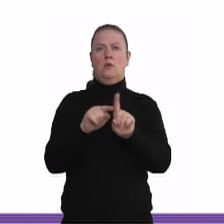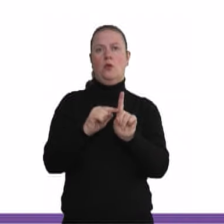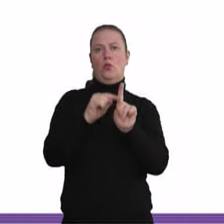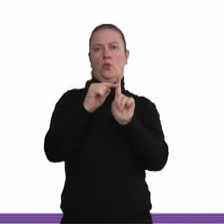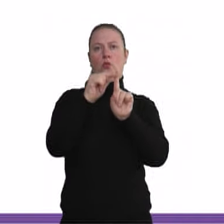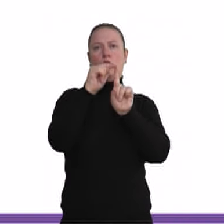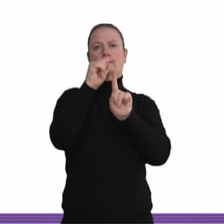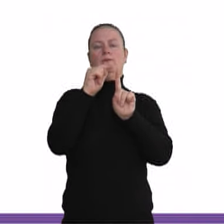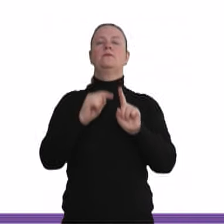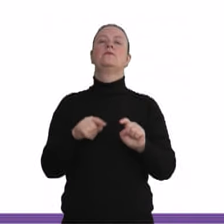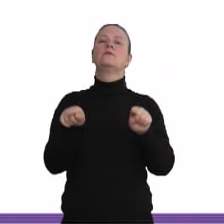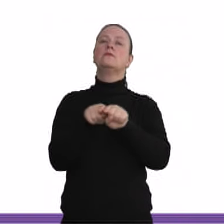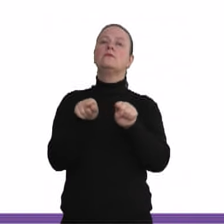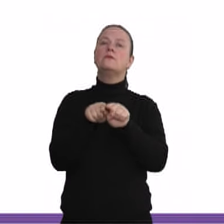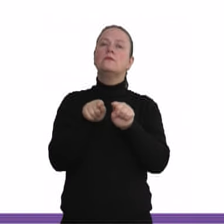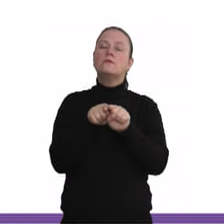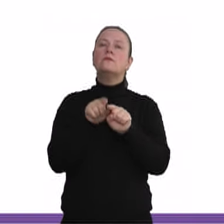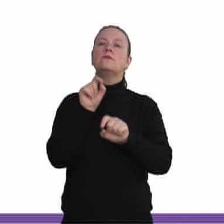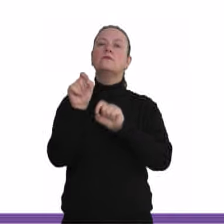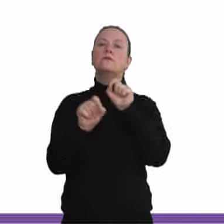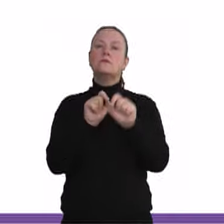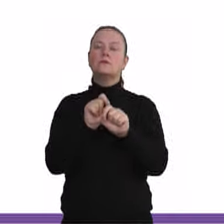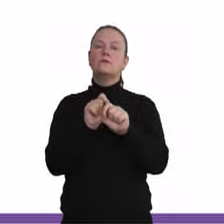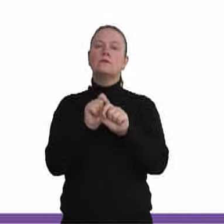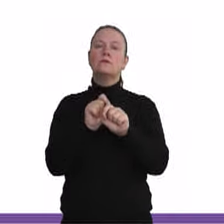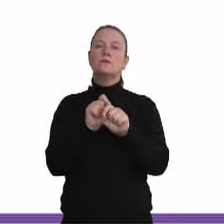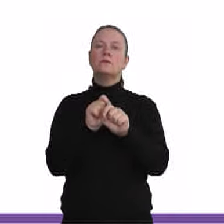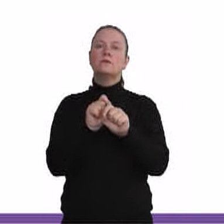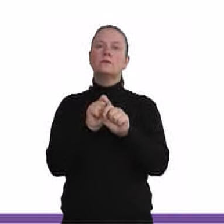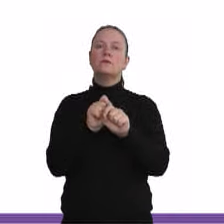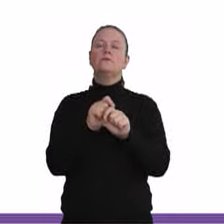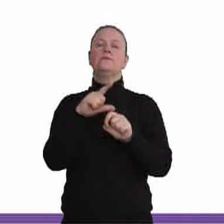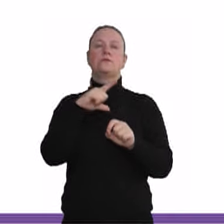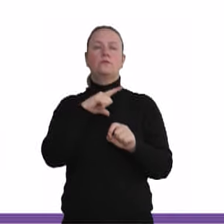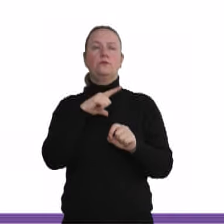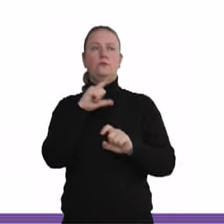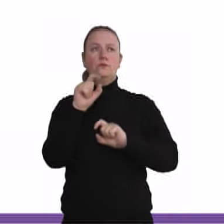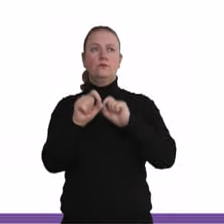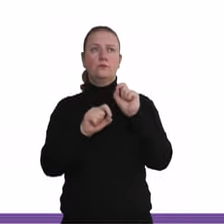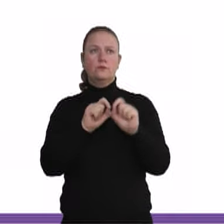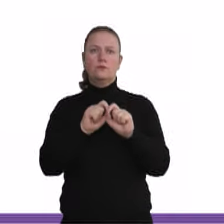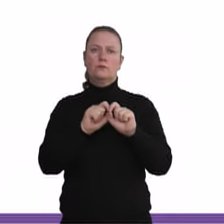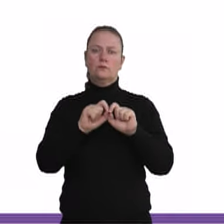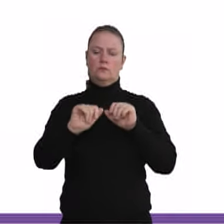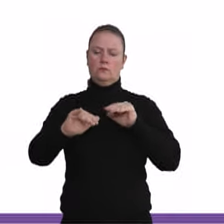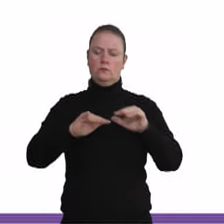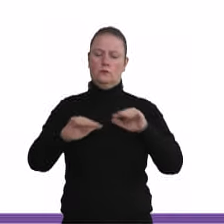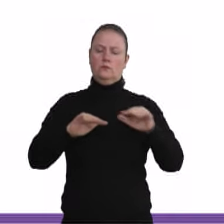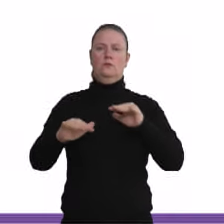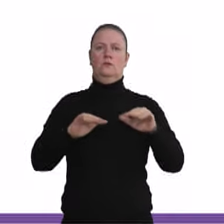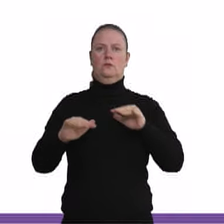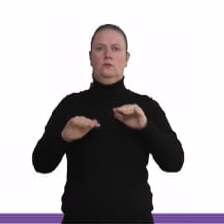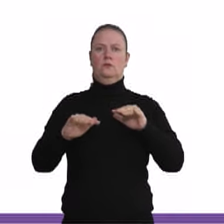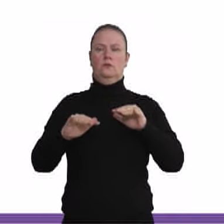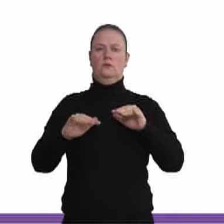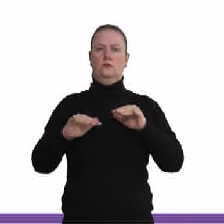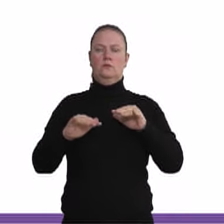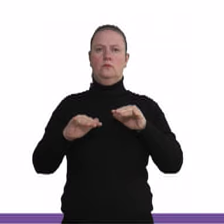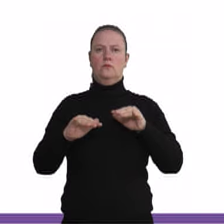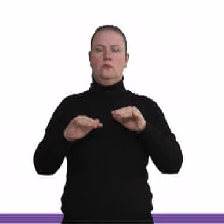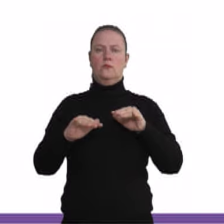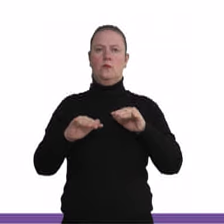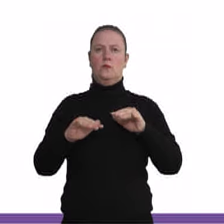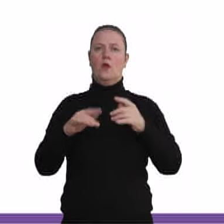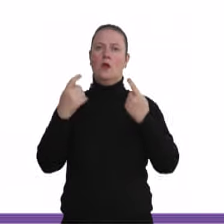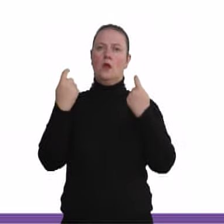ideia da propagação por condução. Então assim, as moléculas que constituem ficam agitadas, vibrar-se-ão com as